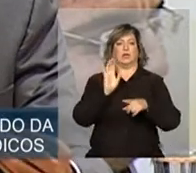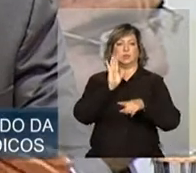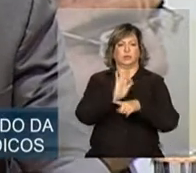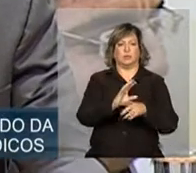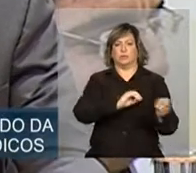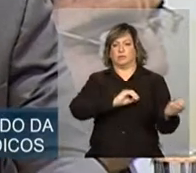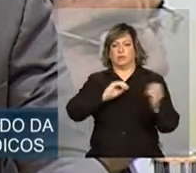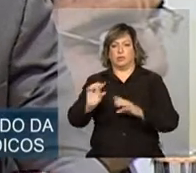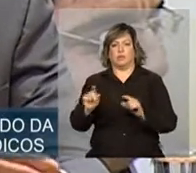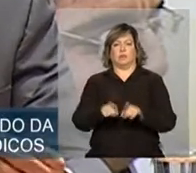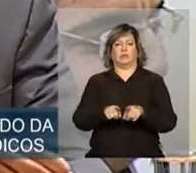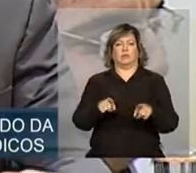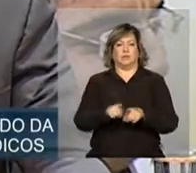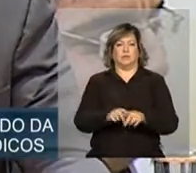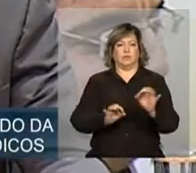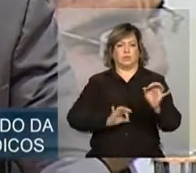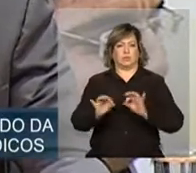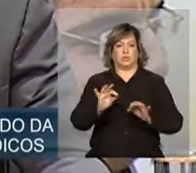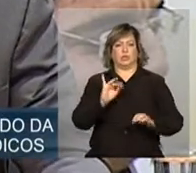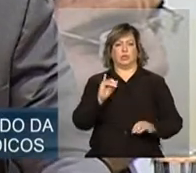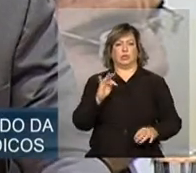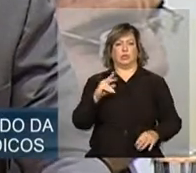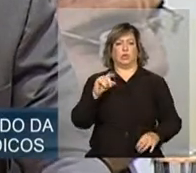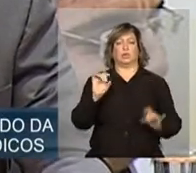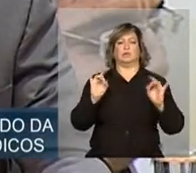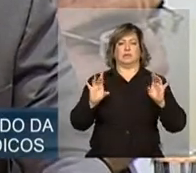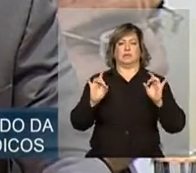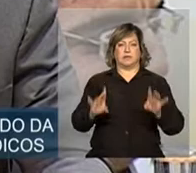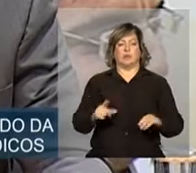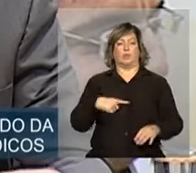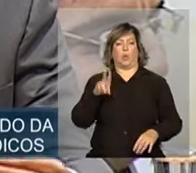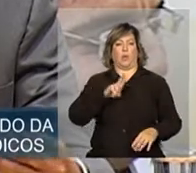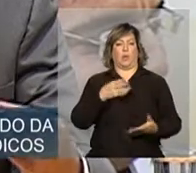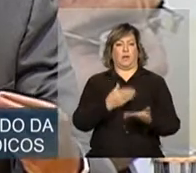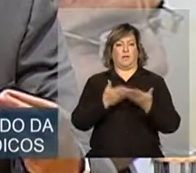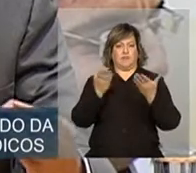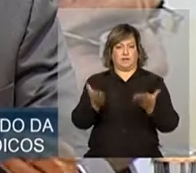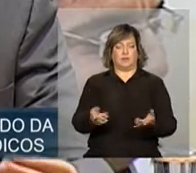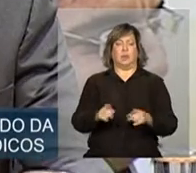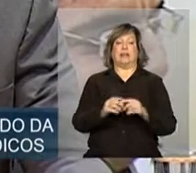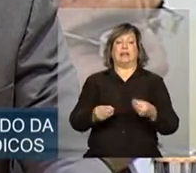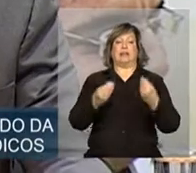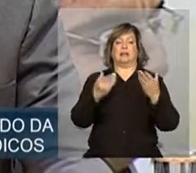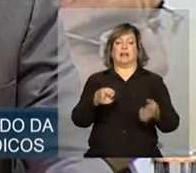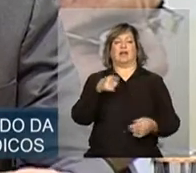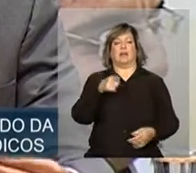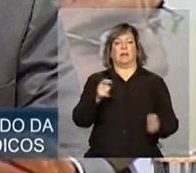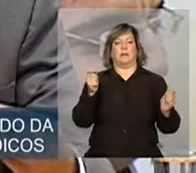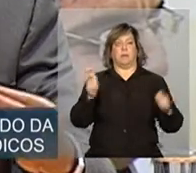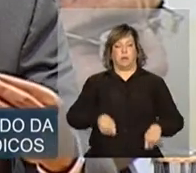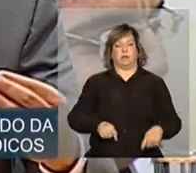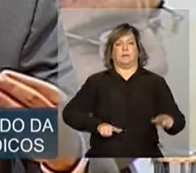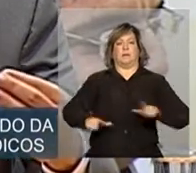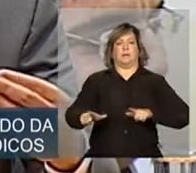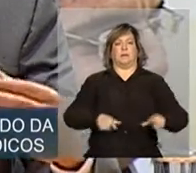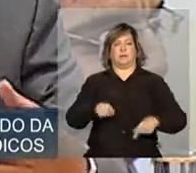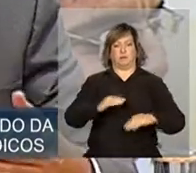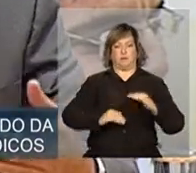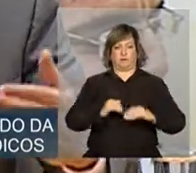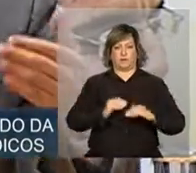estrutura de Akon a velocidade título de especialização da Universidade que dá cobertura para atuação desse profissional